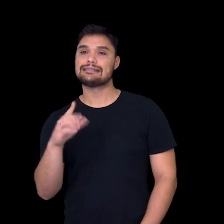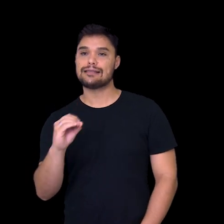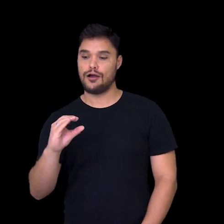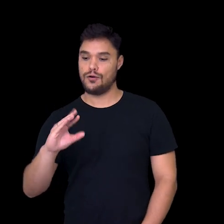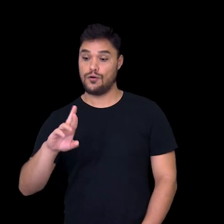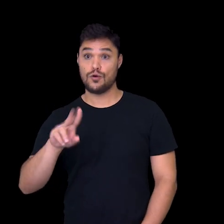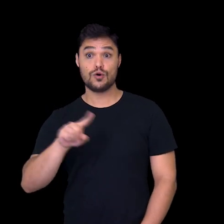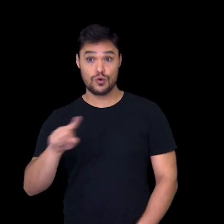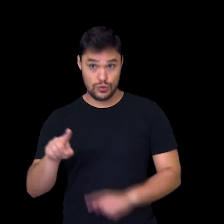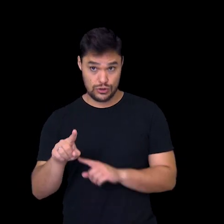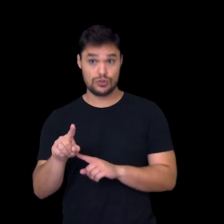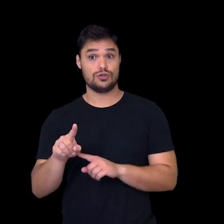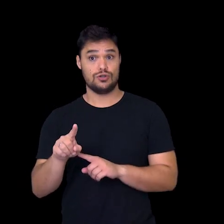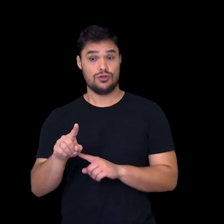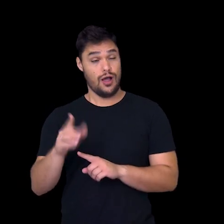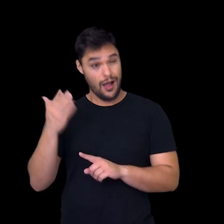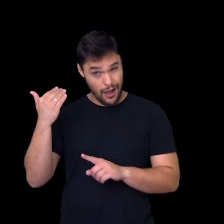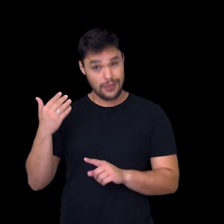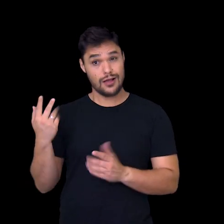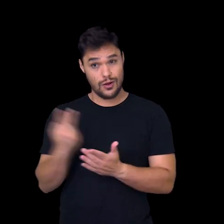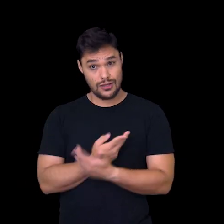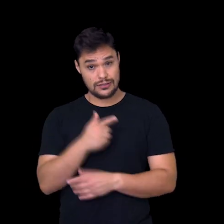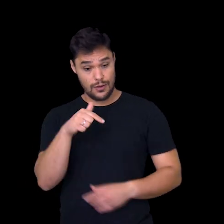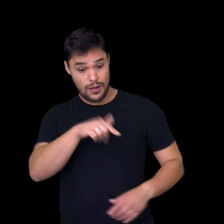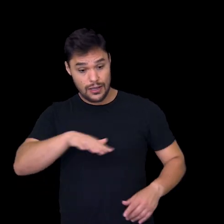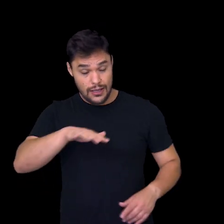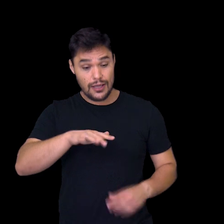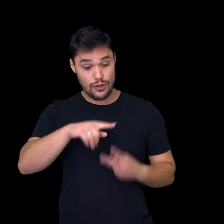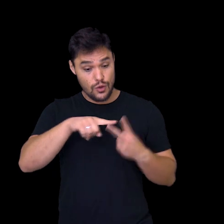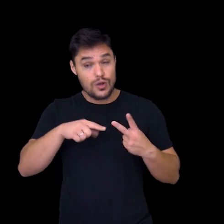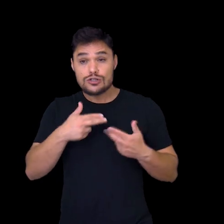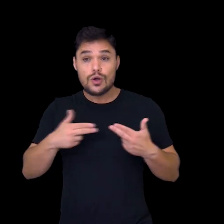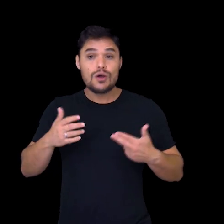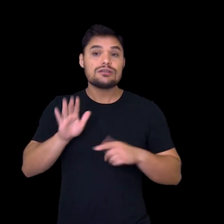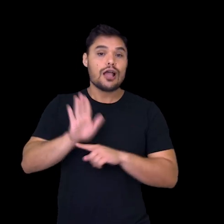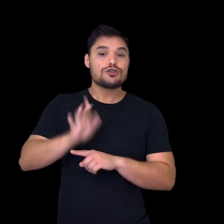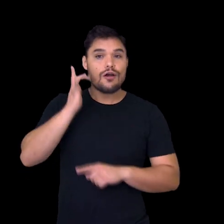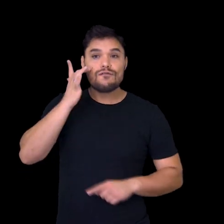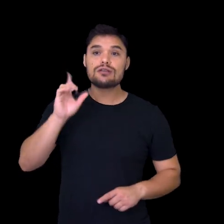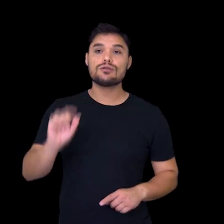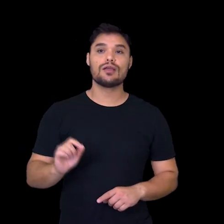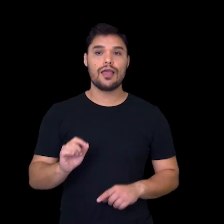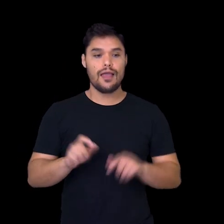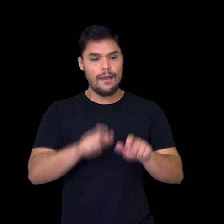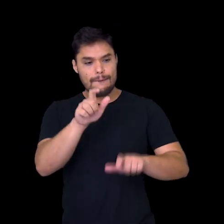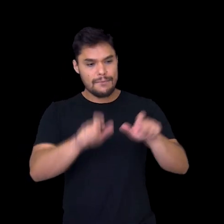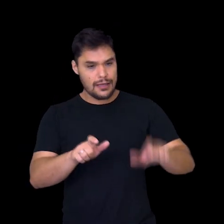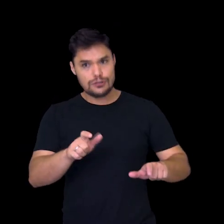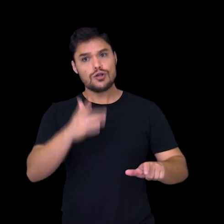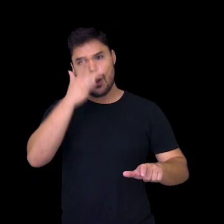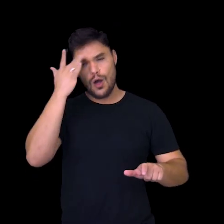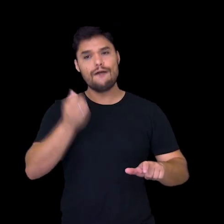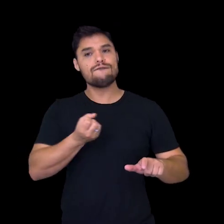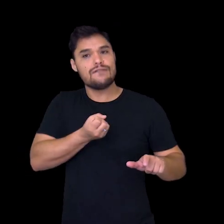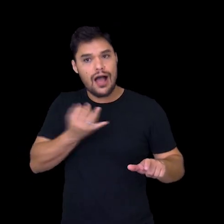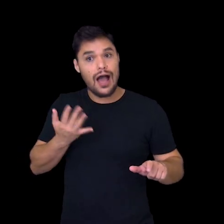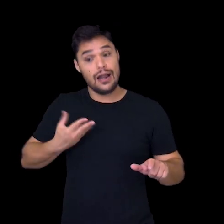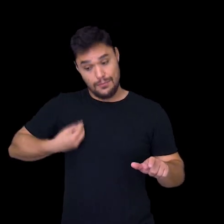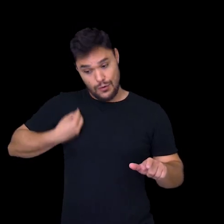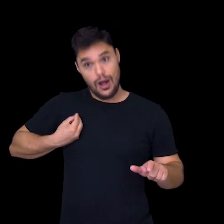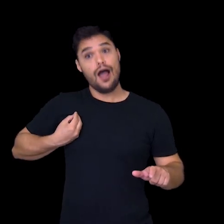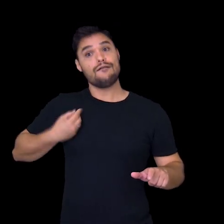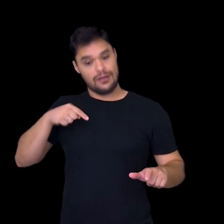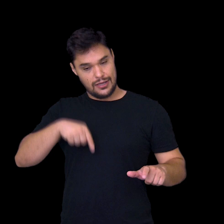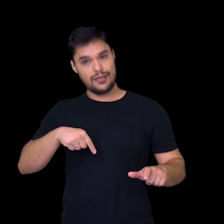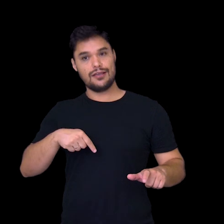Cruz, uma coisa que facilitou, duas coisas que facilitam o trabalho da Missão Cruz é a presença de muitas pessoas aqui que